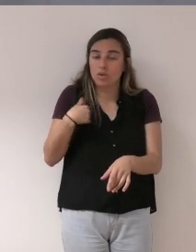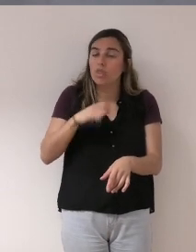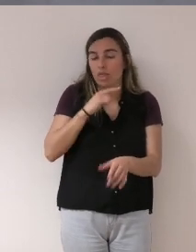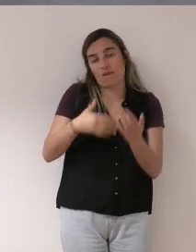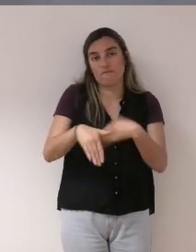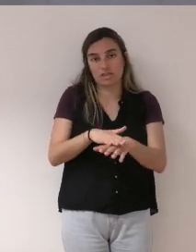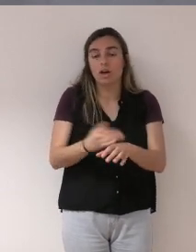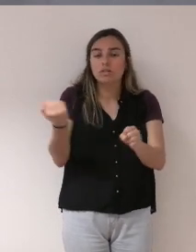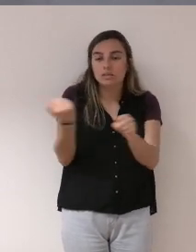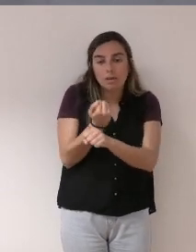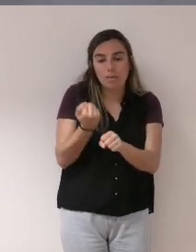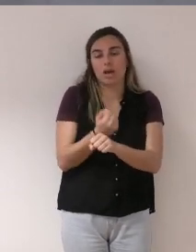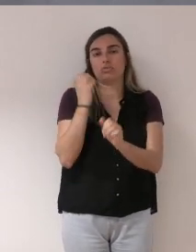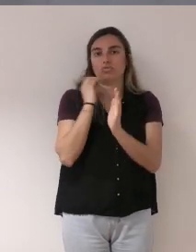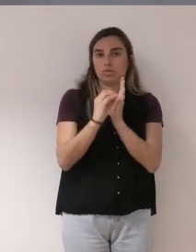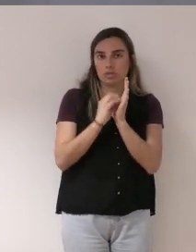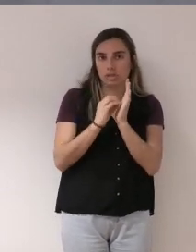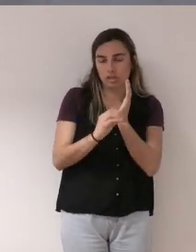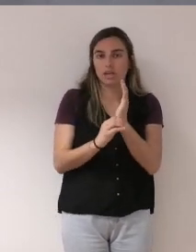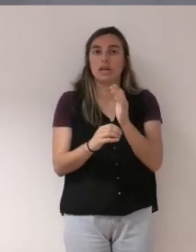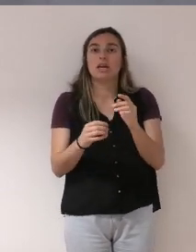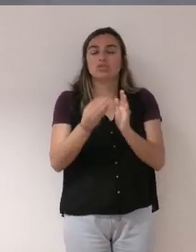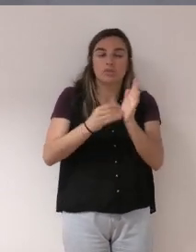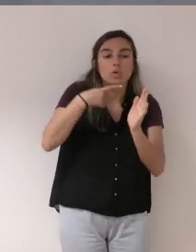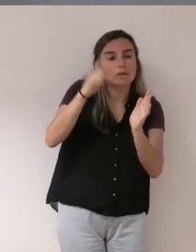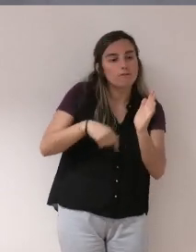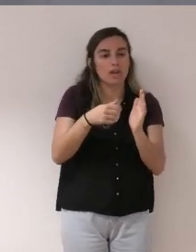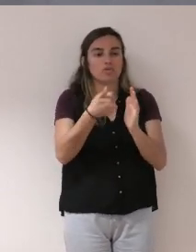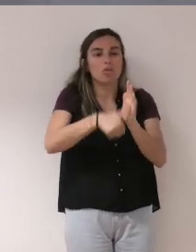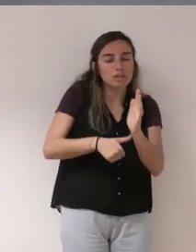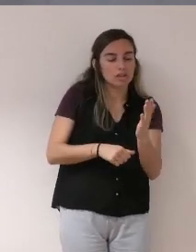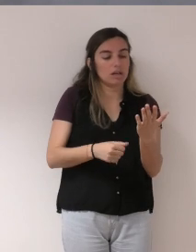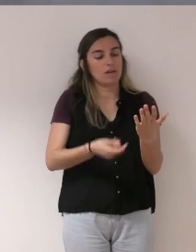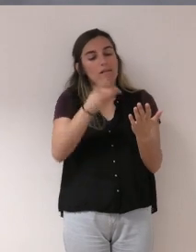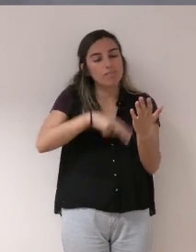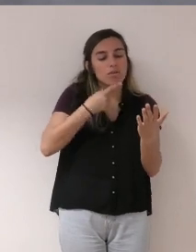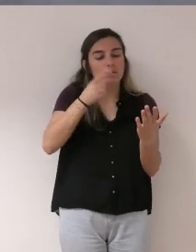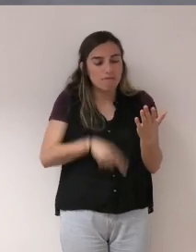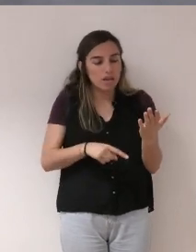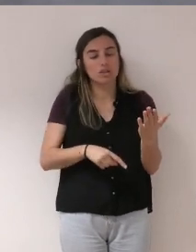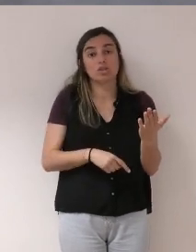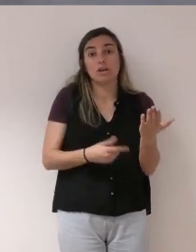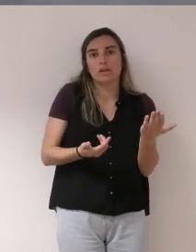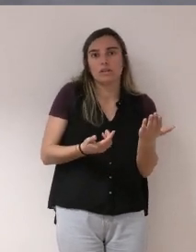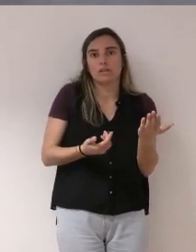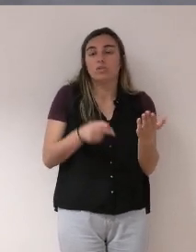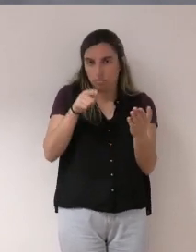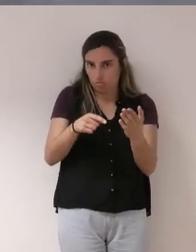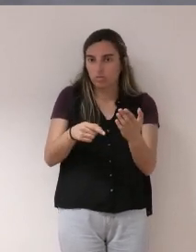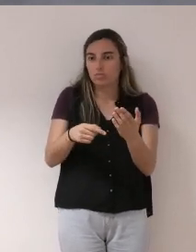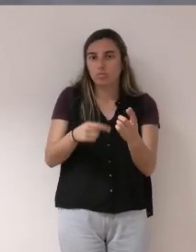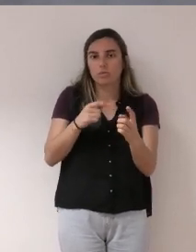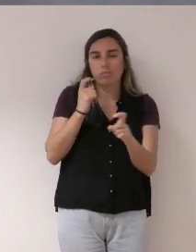efetivo de escrita, de reescrita, de revisão, de... Faz muita revisão?